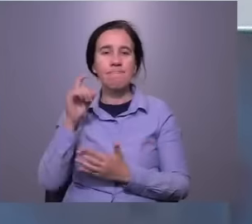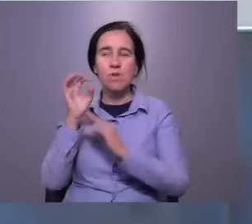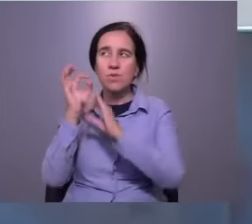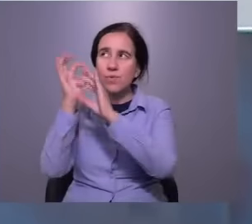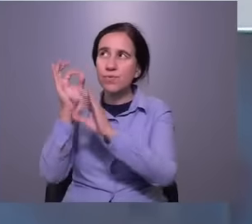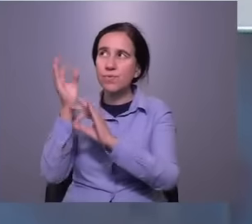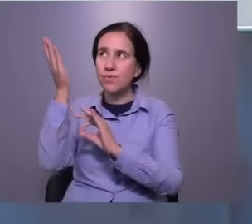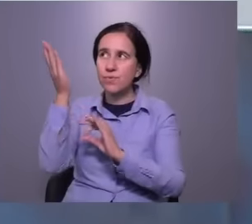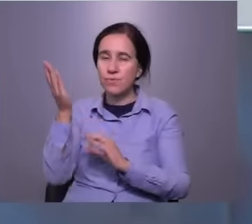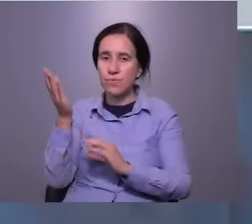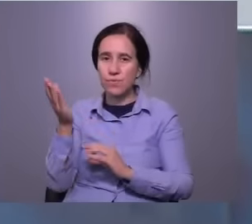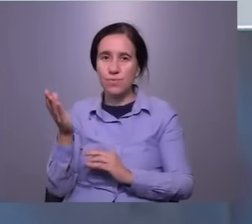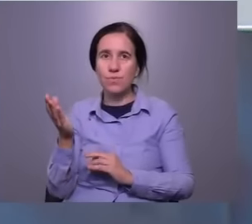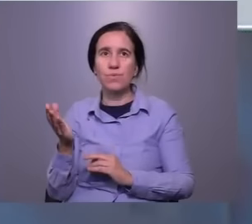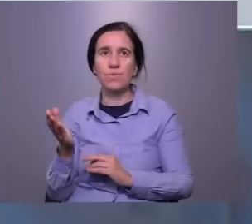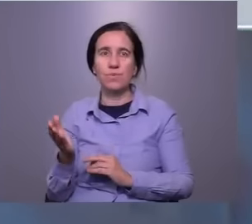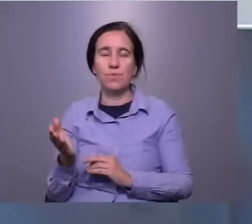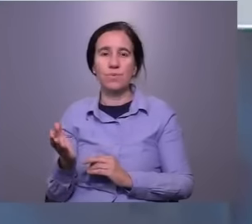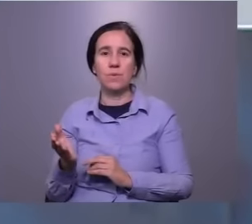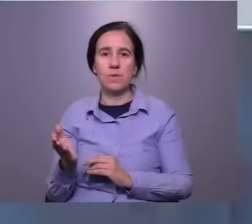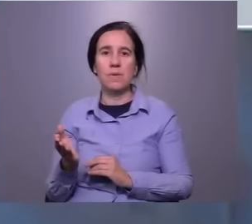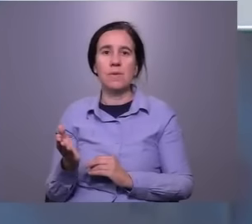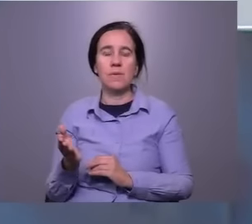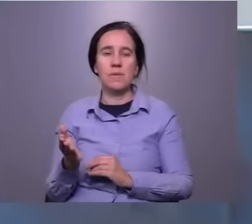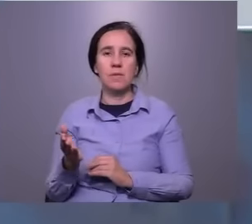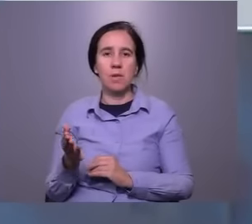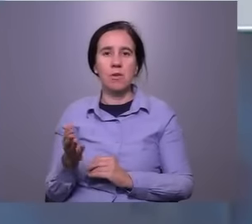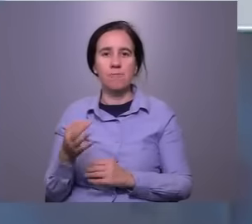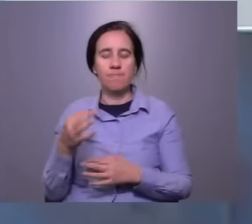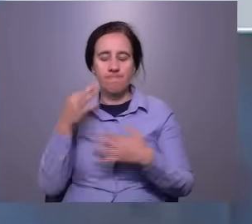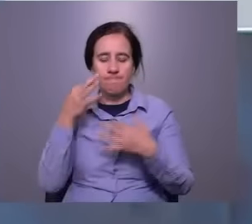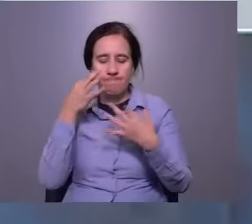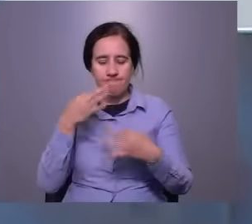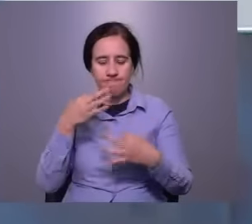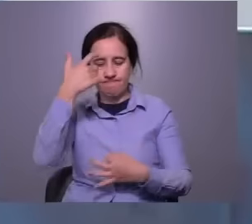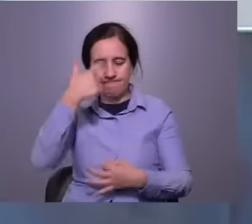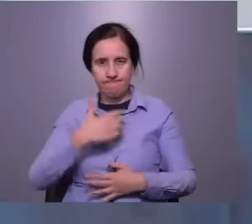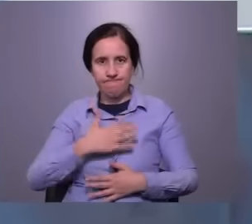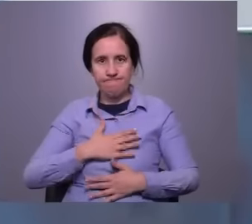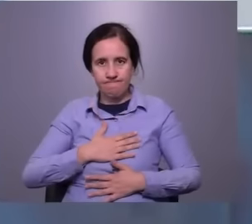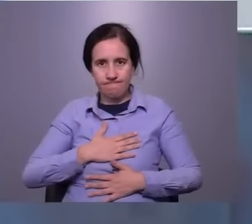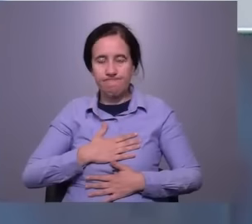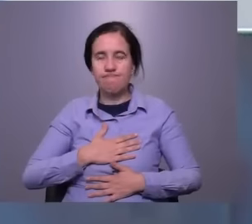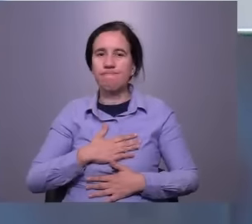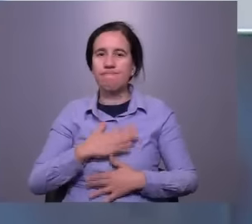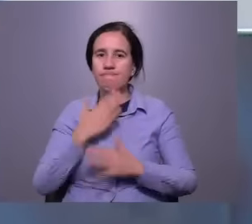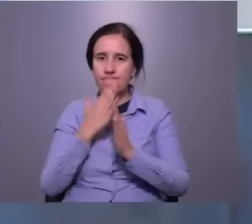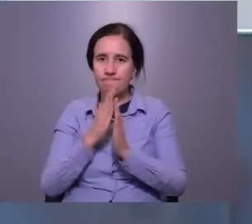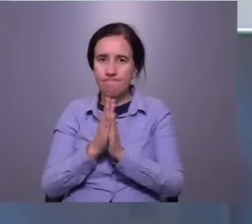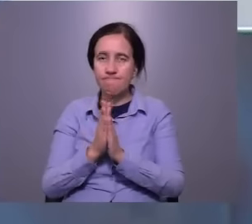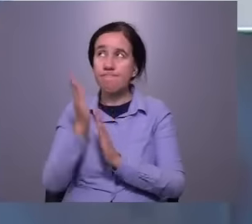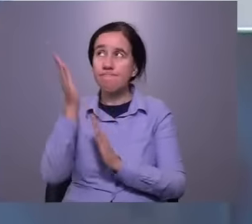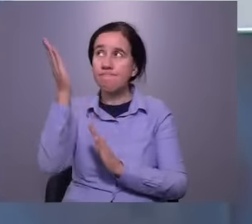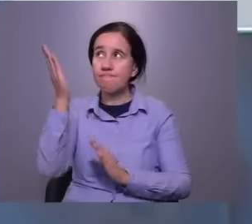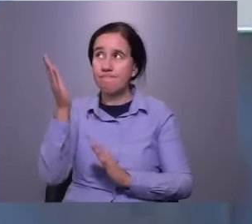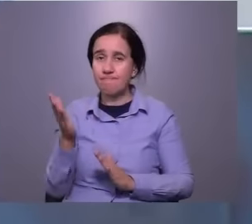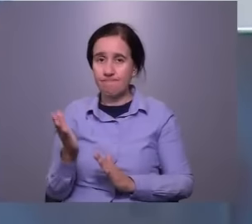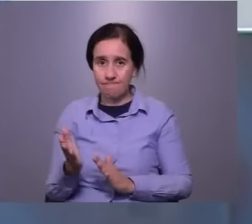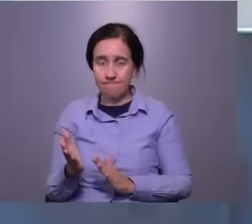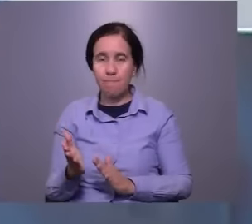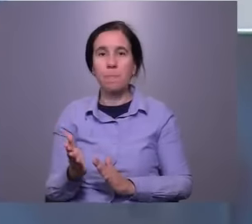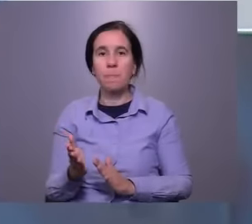damos graças, porque nos admitistes à vossa presença, para vos servir